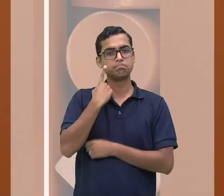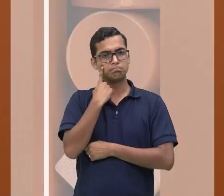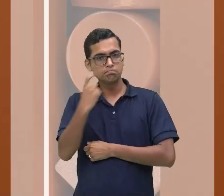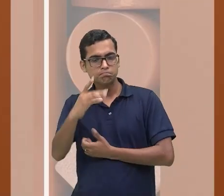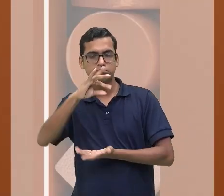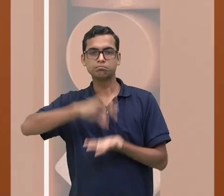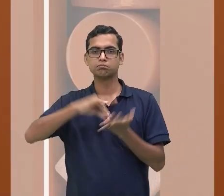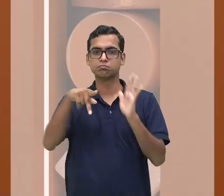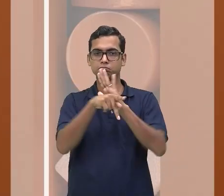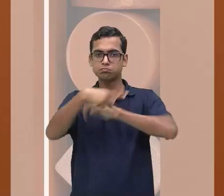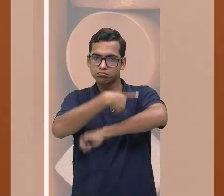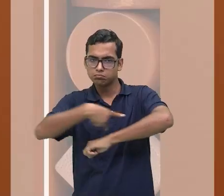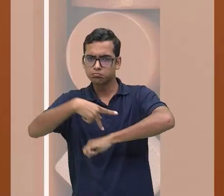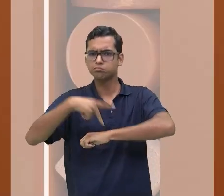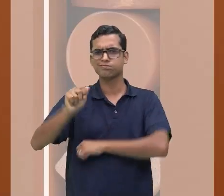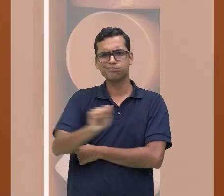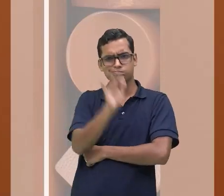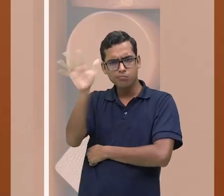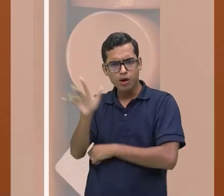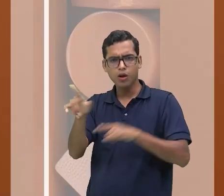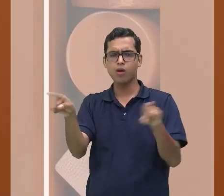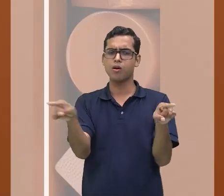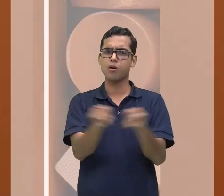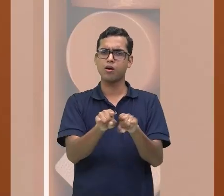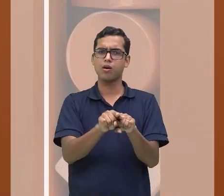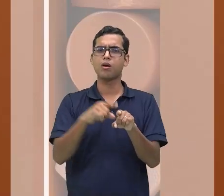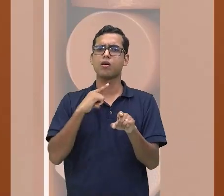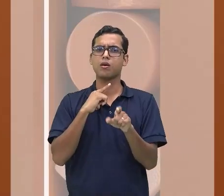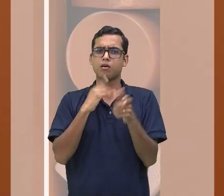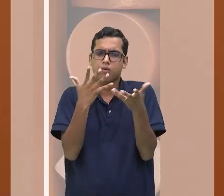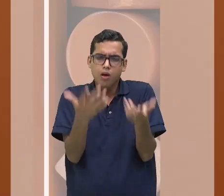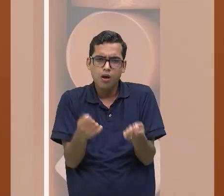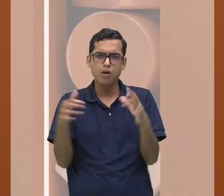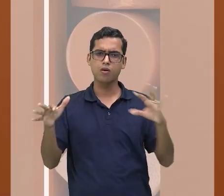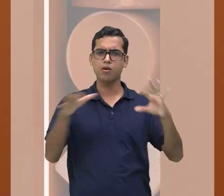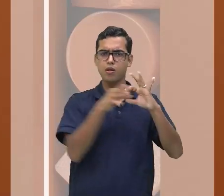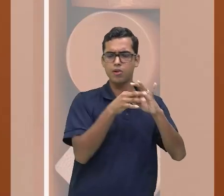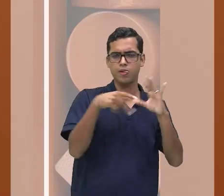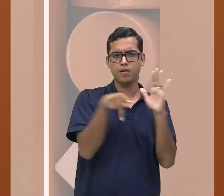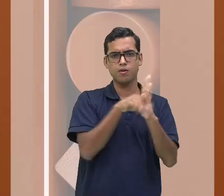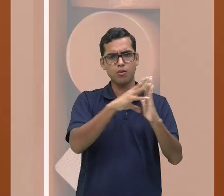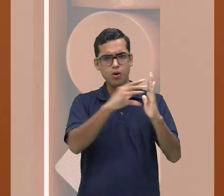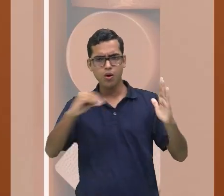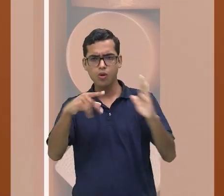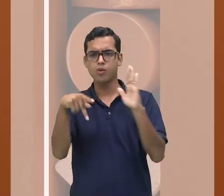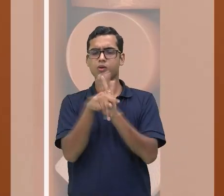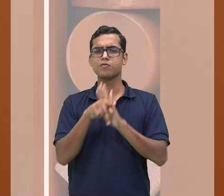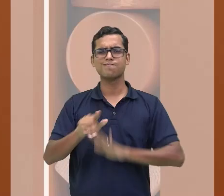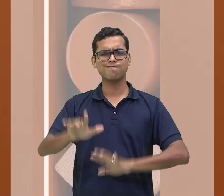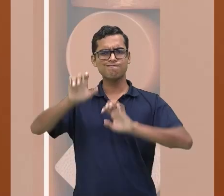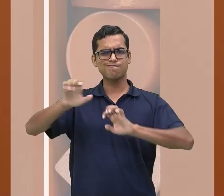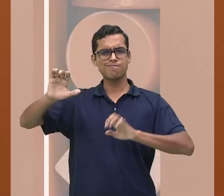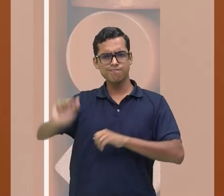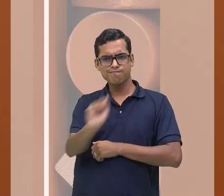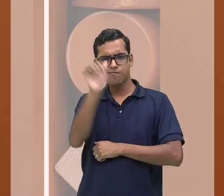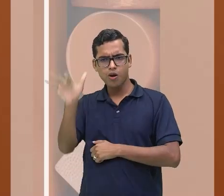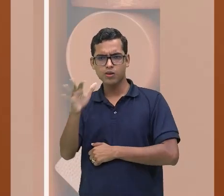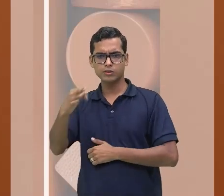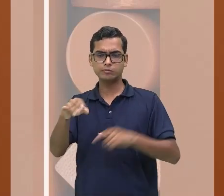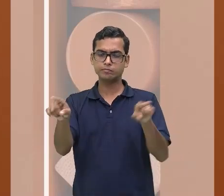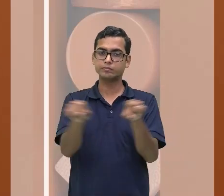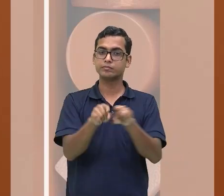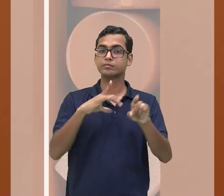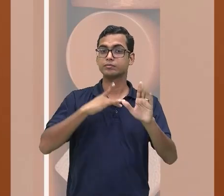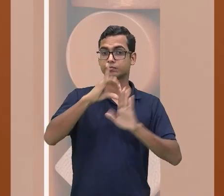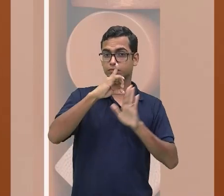dos países asiáticos, e um deles foram esses países que acabam compondo os tigres asiáticos, tá, gente? Então na década